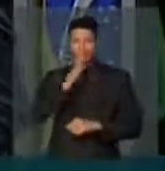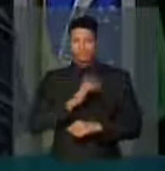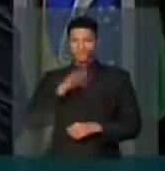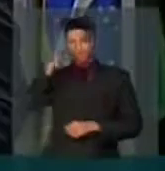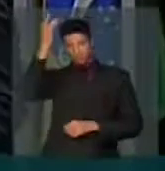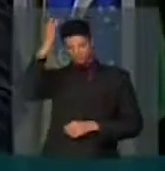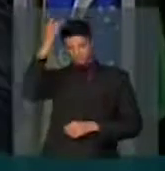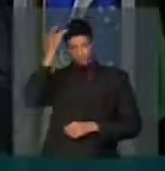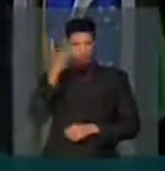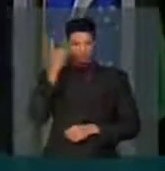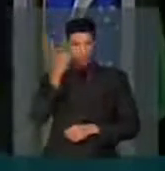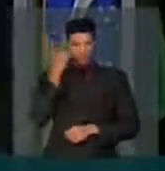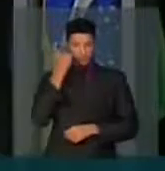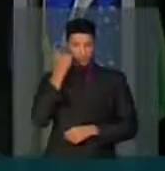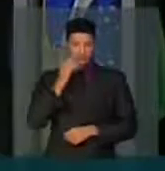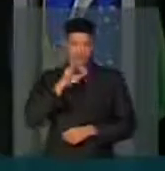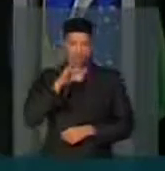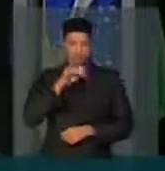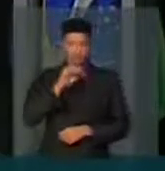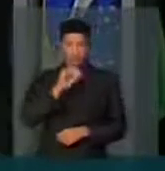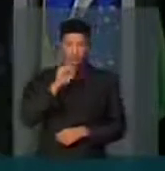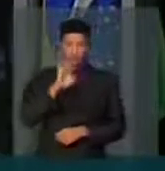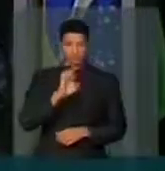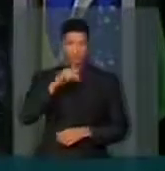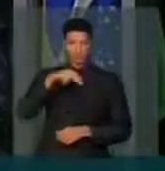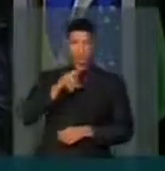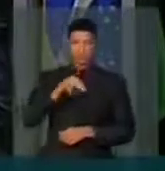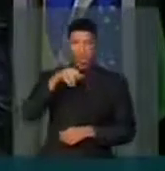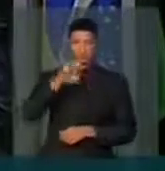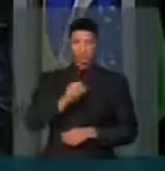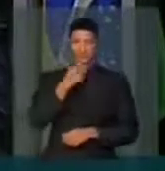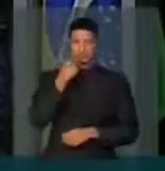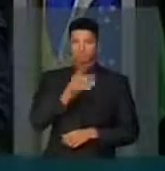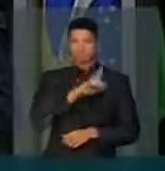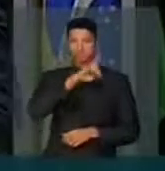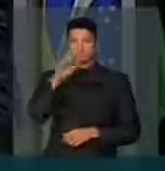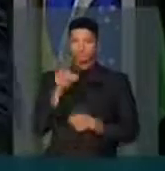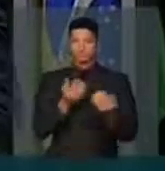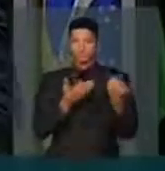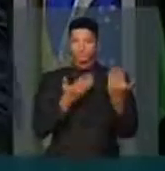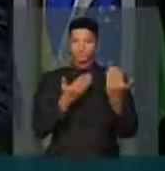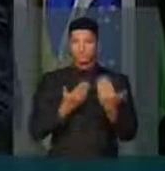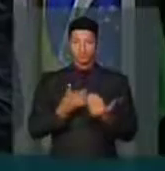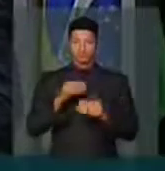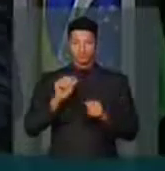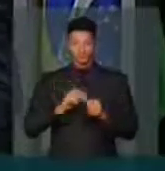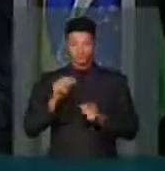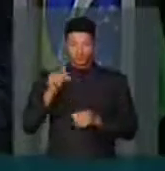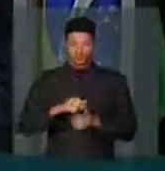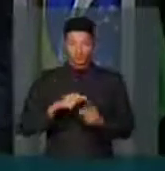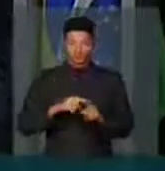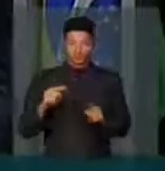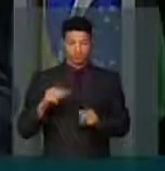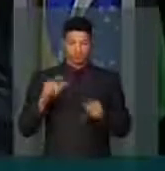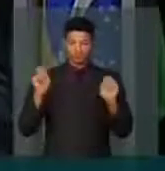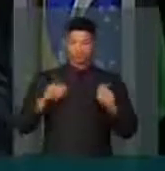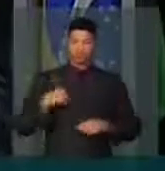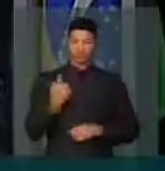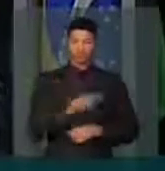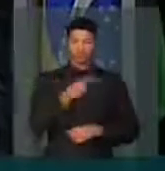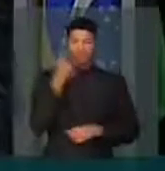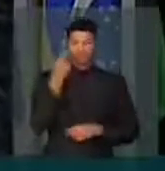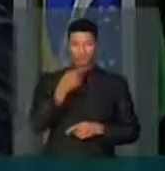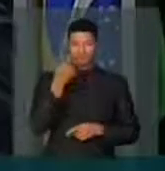absurdo. A deputada Josi Nunes falou aqui sobre o Dia da Juventude, a sessão que foi feita aqui, mas não adianta nós falarmos